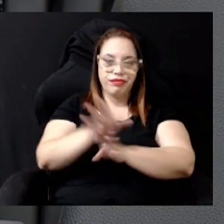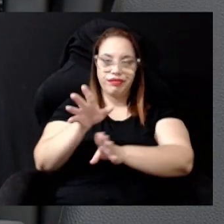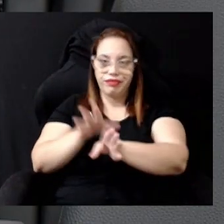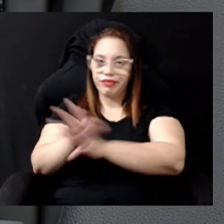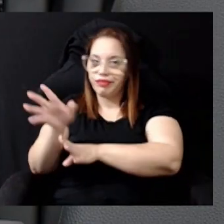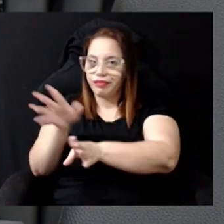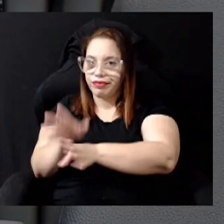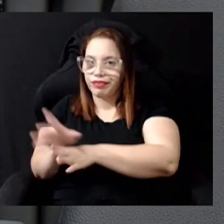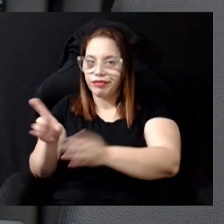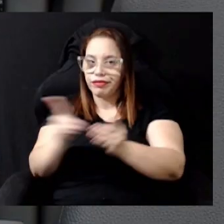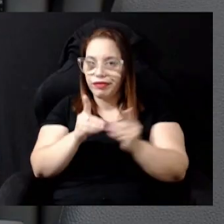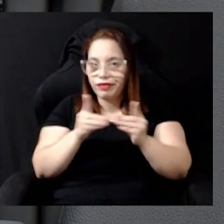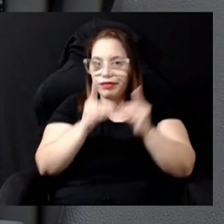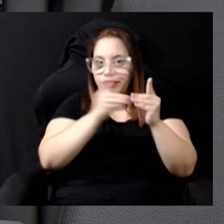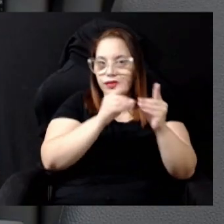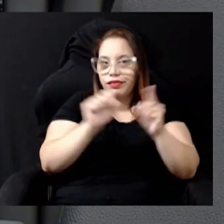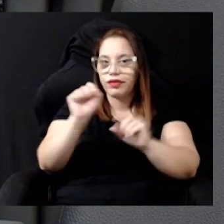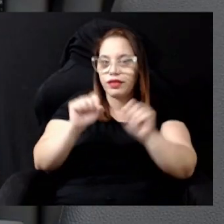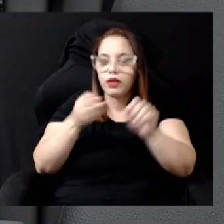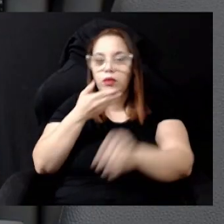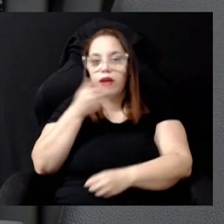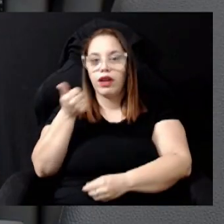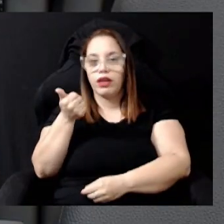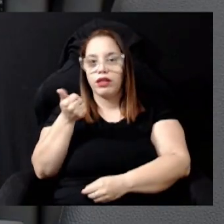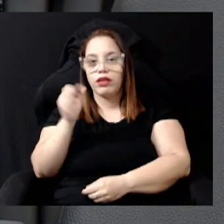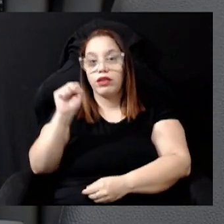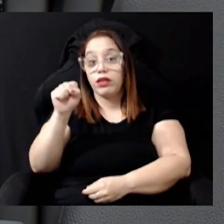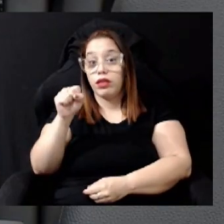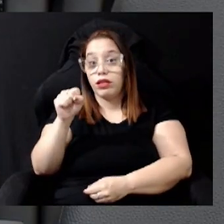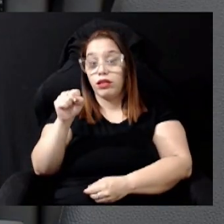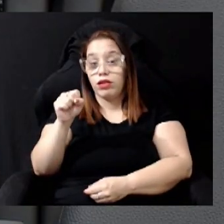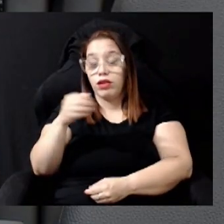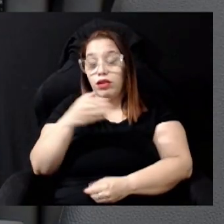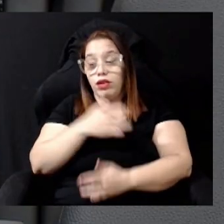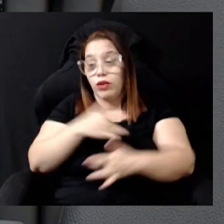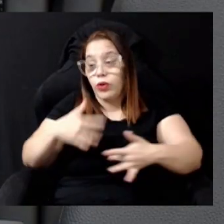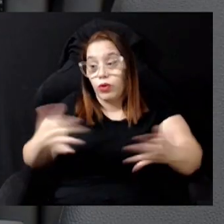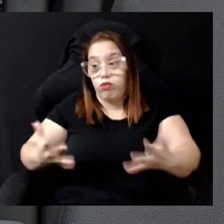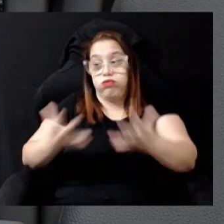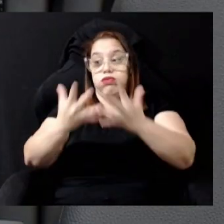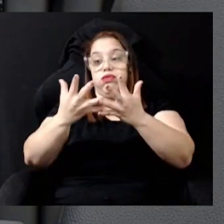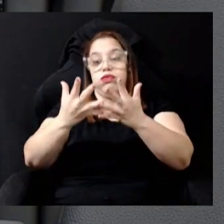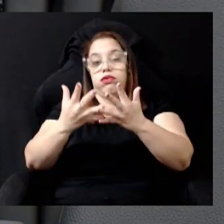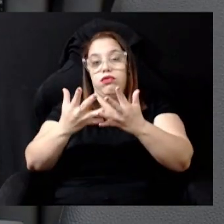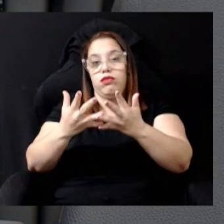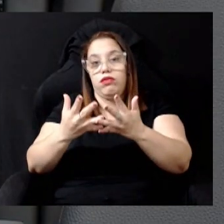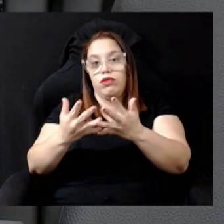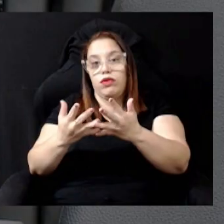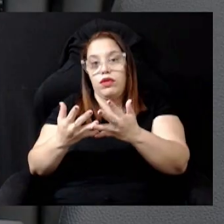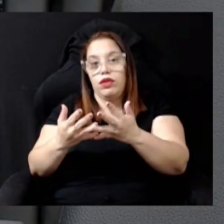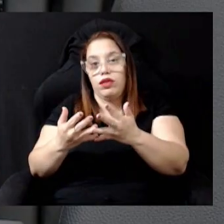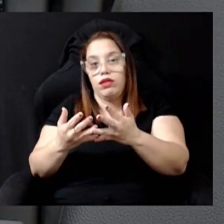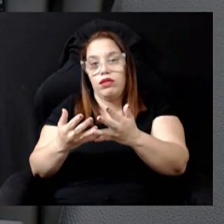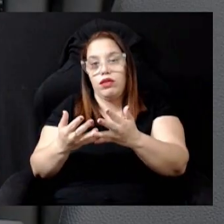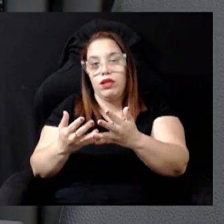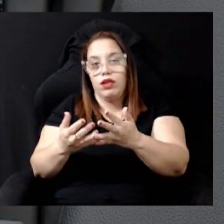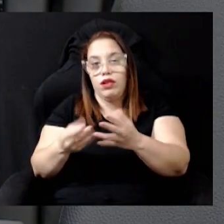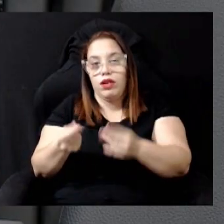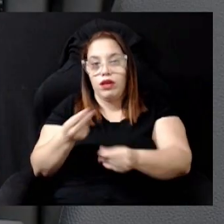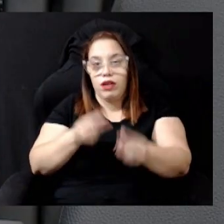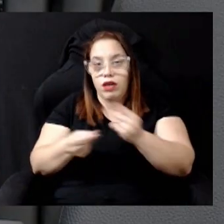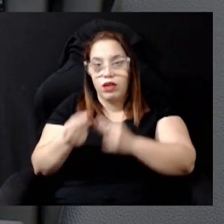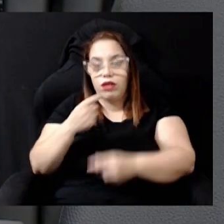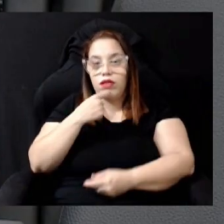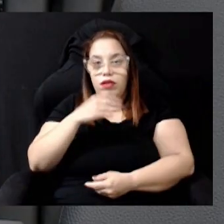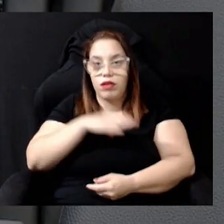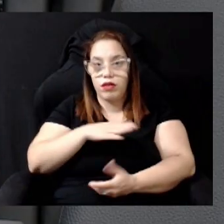questões e melhora significativamente a qualidade de vida da população, que é o objetivo final, né, do orçamento da cidade e da atuação, tanto do